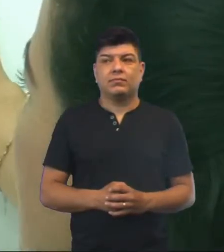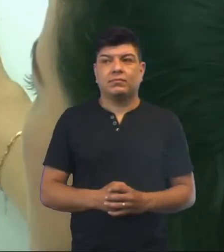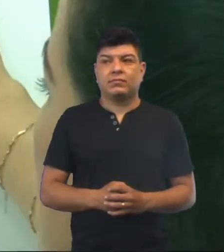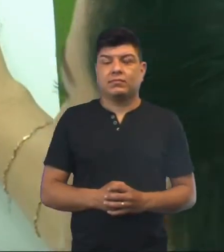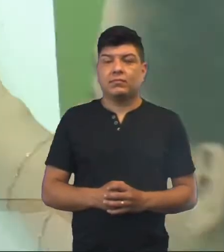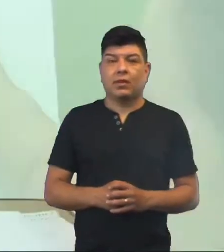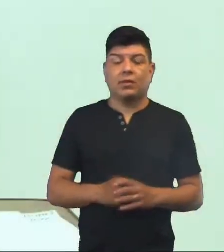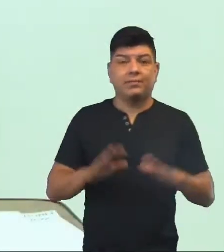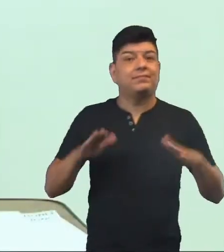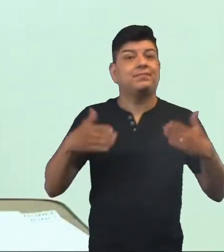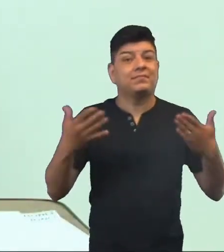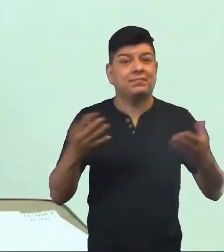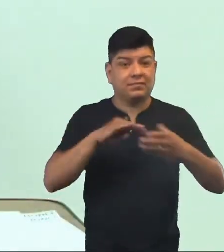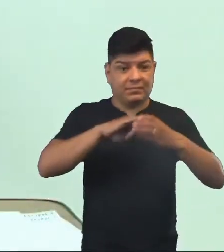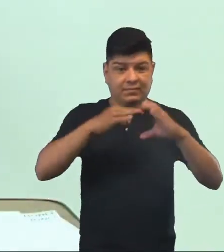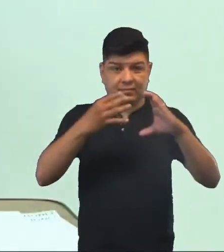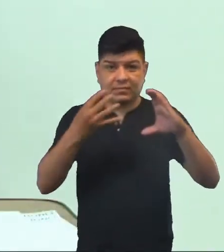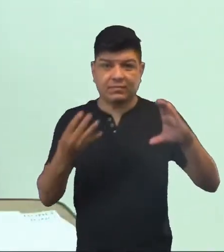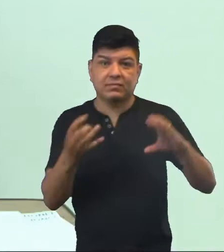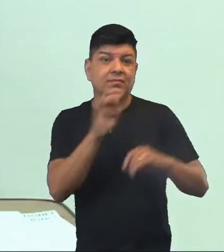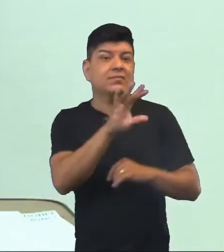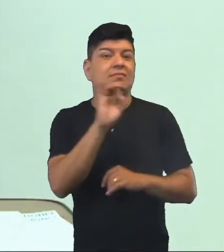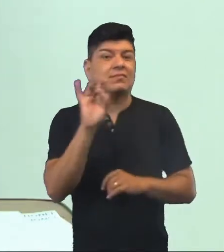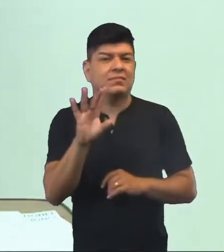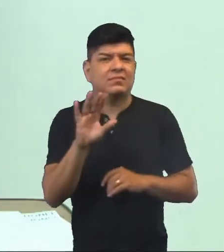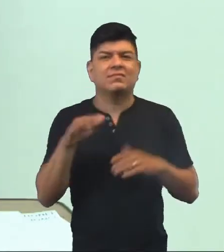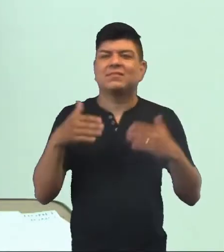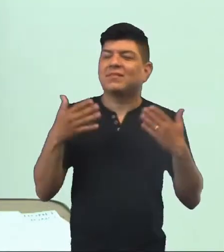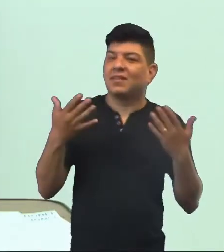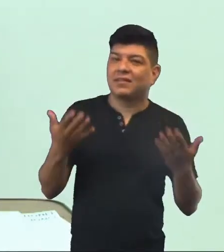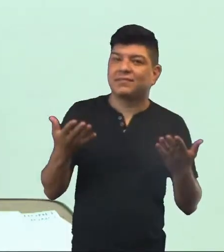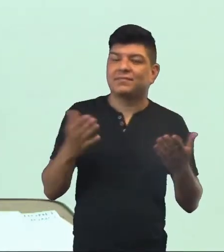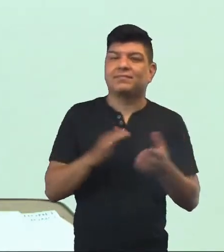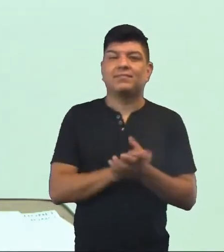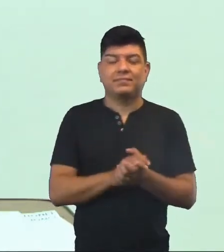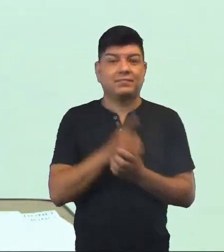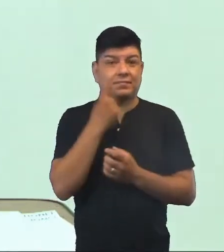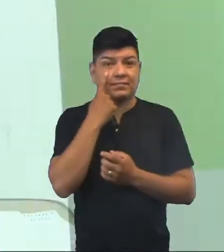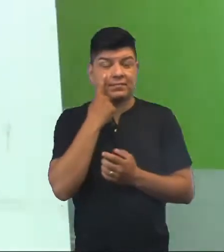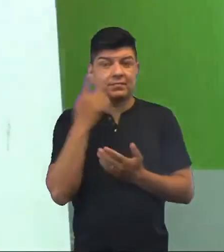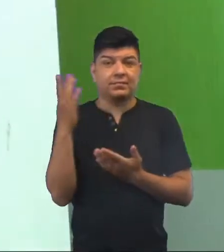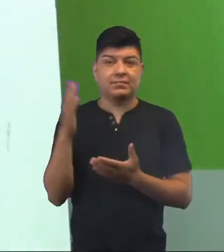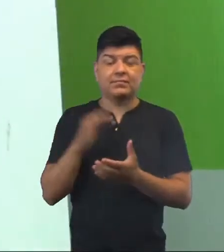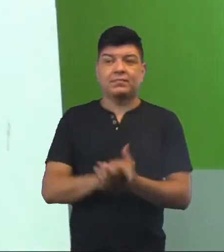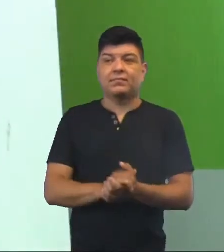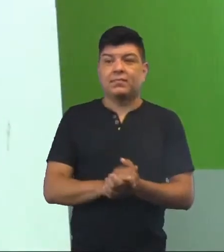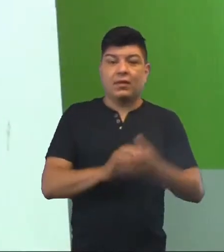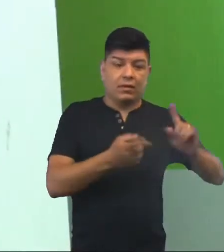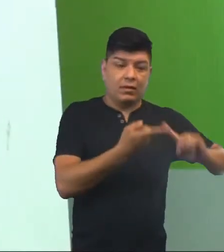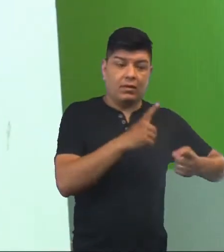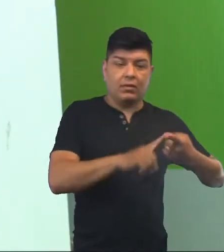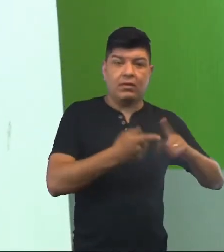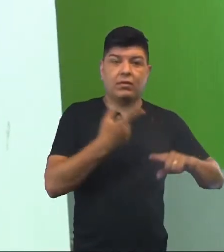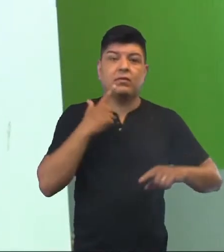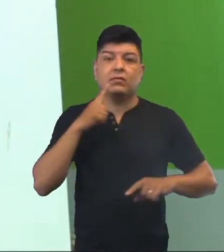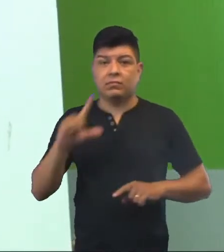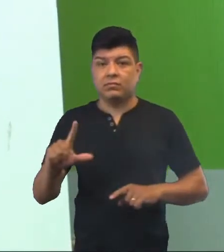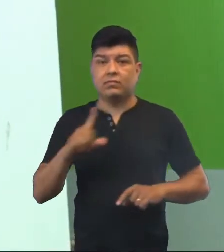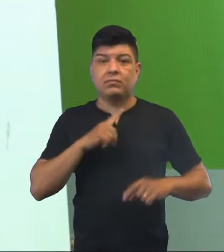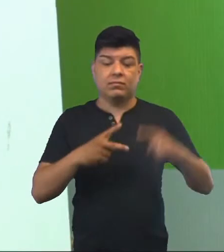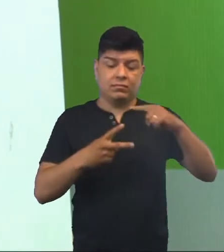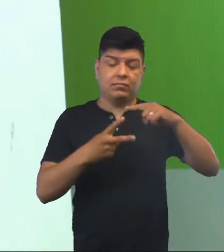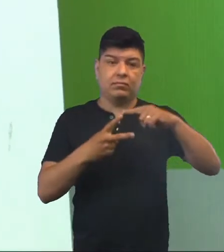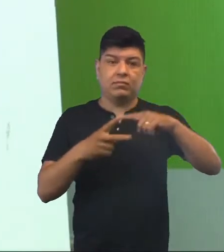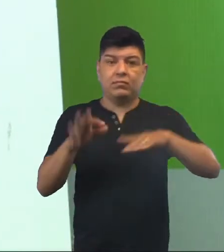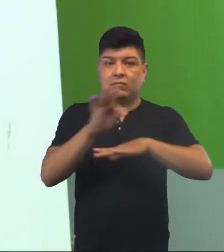Quais são as características de cada uma delas? Tudo bem? Olha só, como eu falei, são variações da nossa língua, existem duas